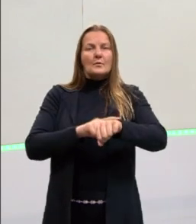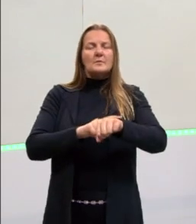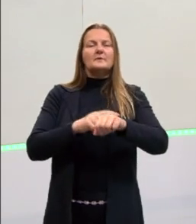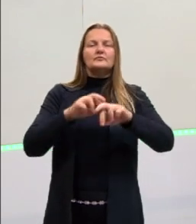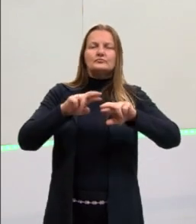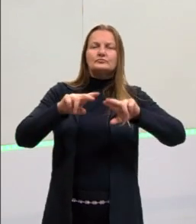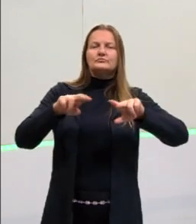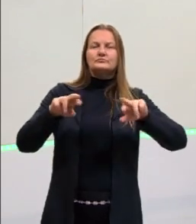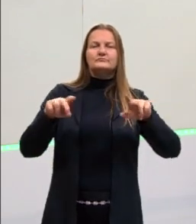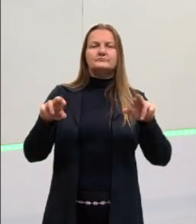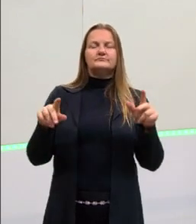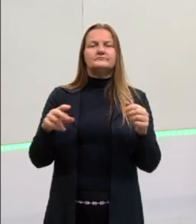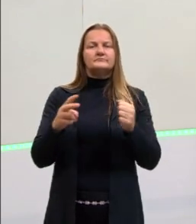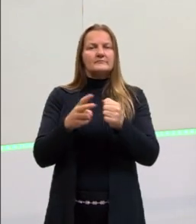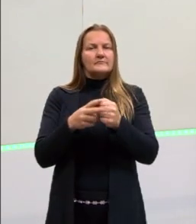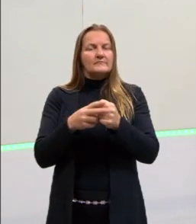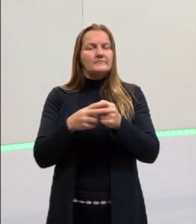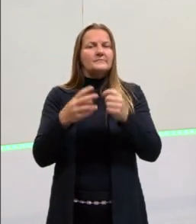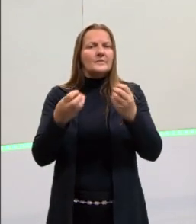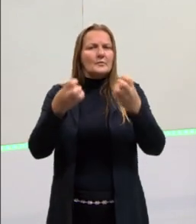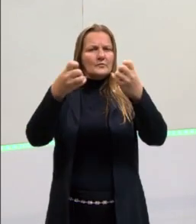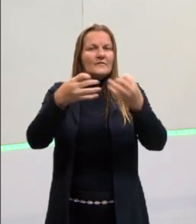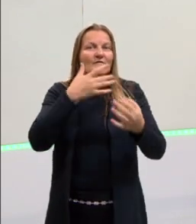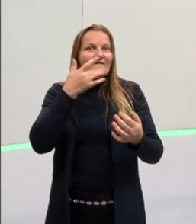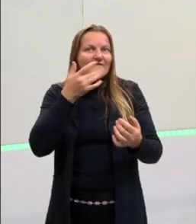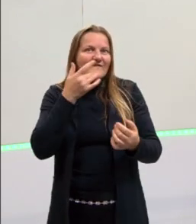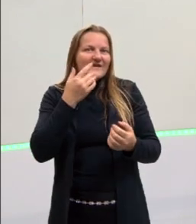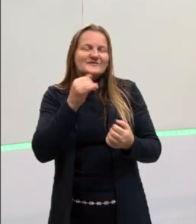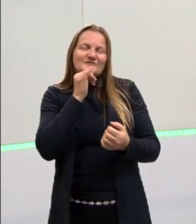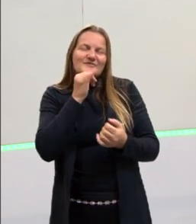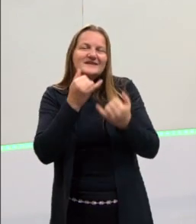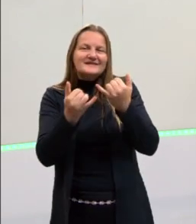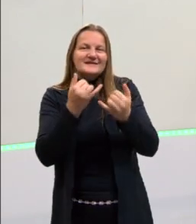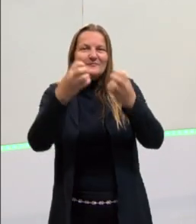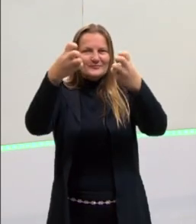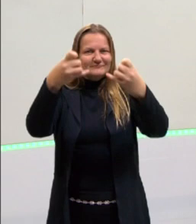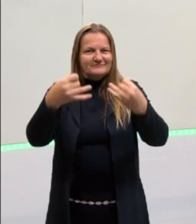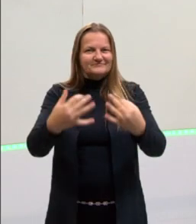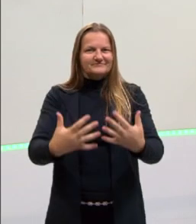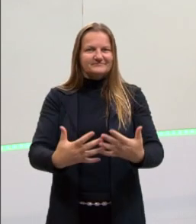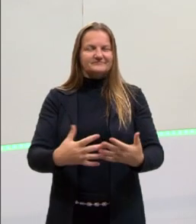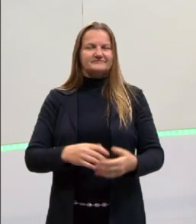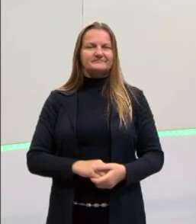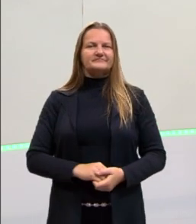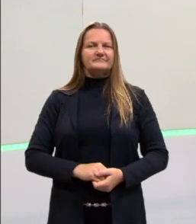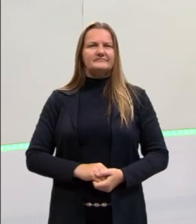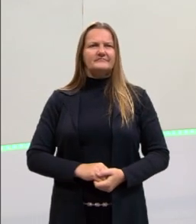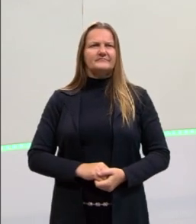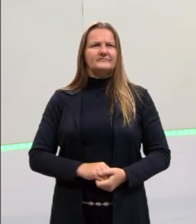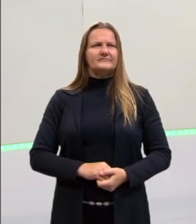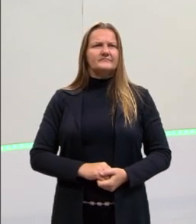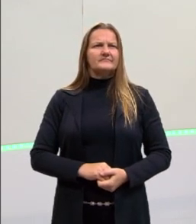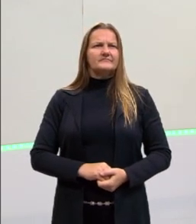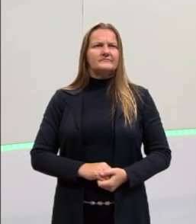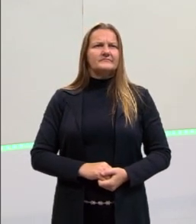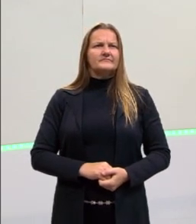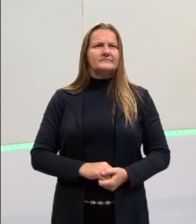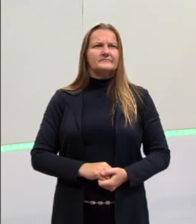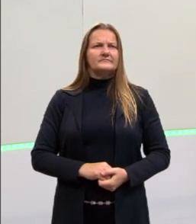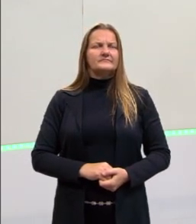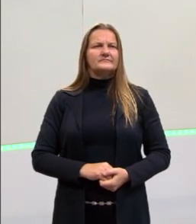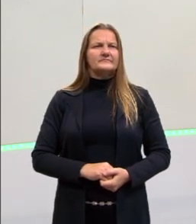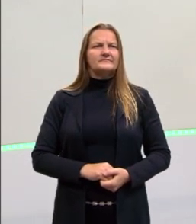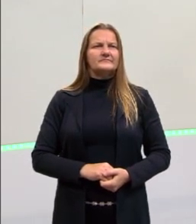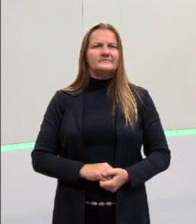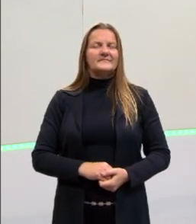esses modos e tempos verbais para facilitar o exemplifi Car a nossa explicação tá vai ser infelizmente e